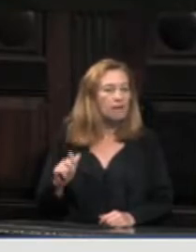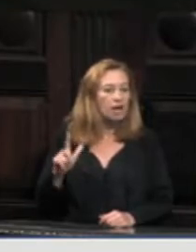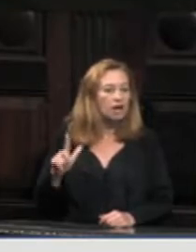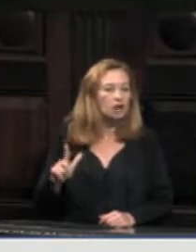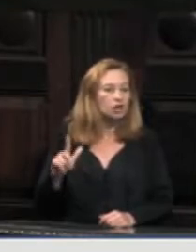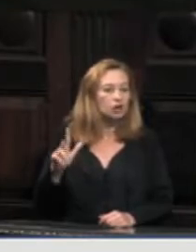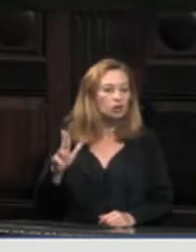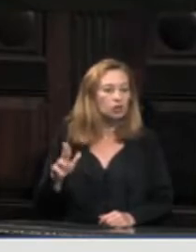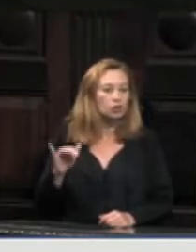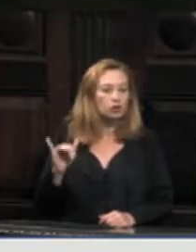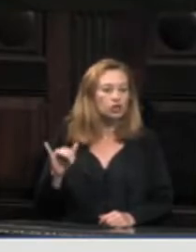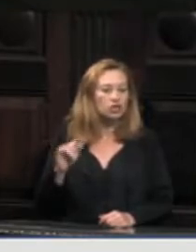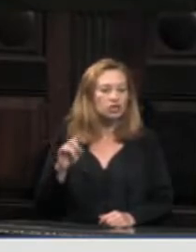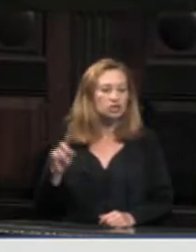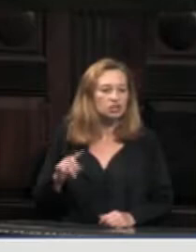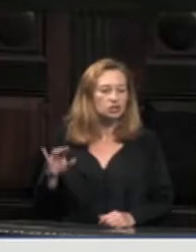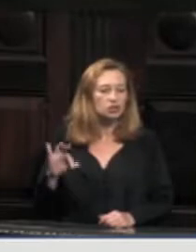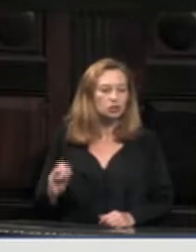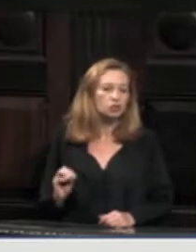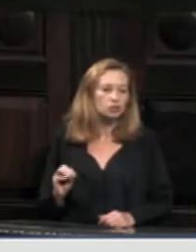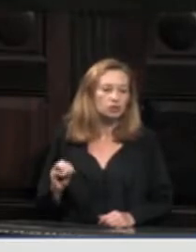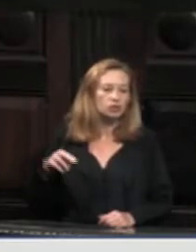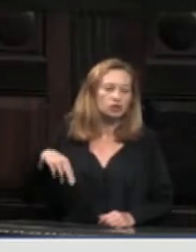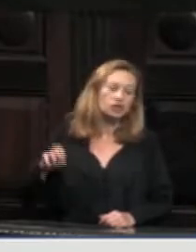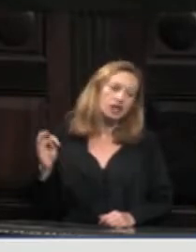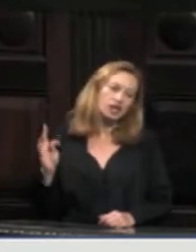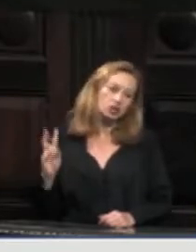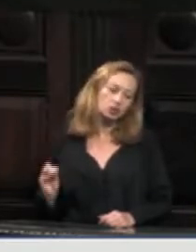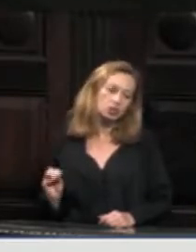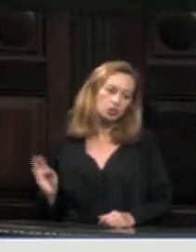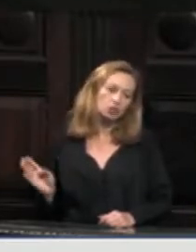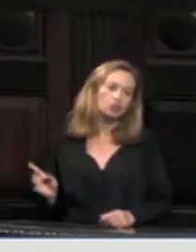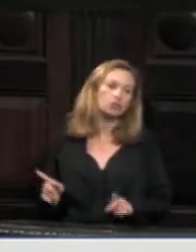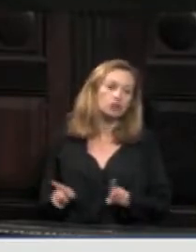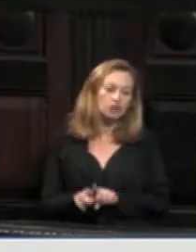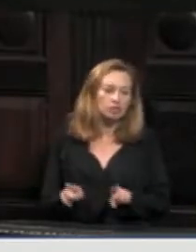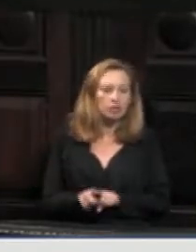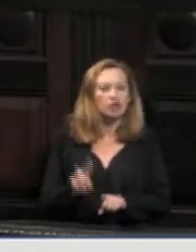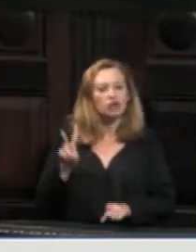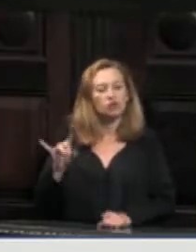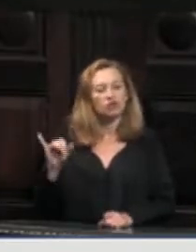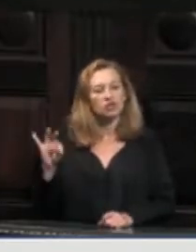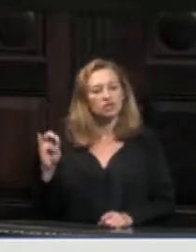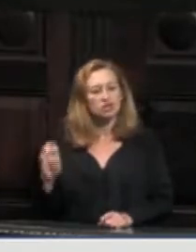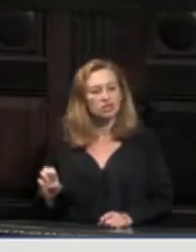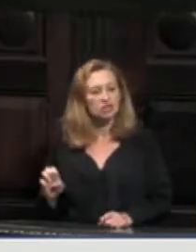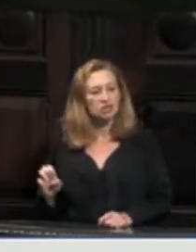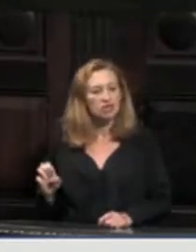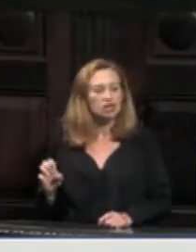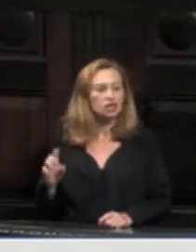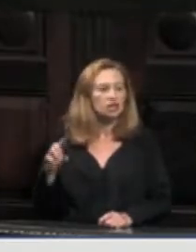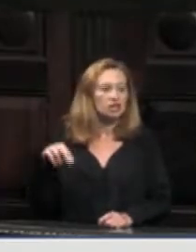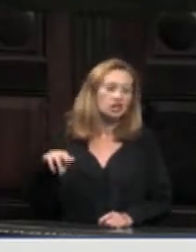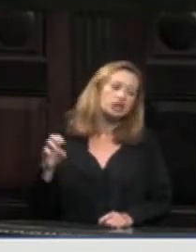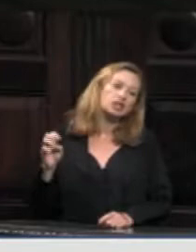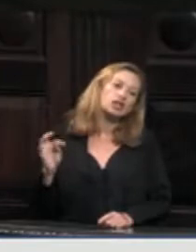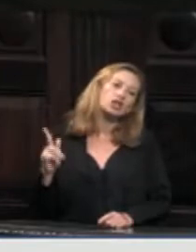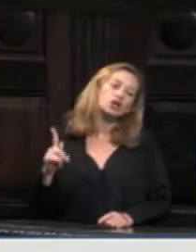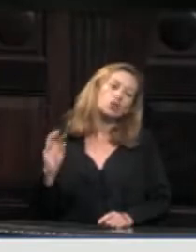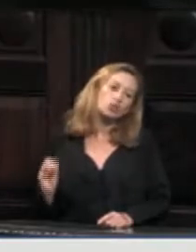Aloysio Neves e o vice-presidente Domingos Brazão. No segundo